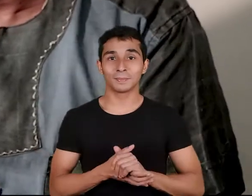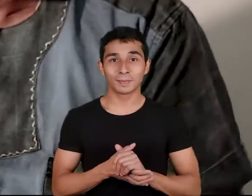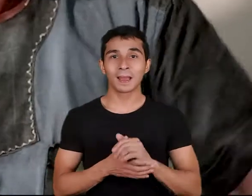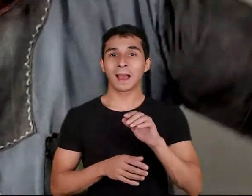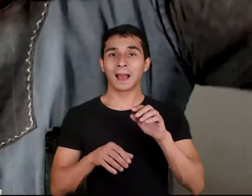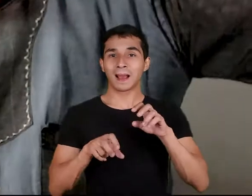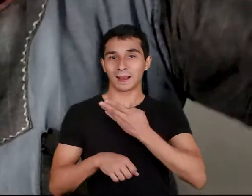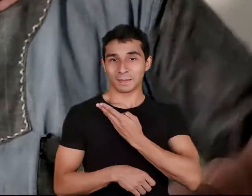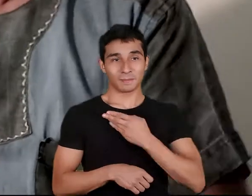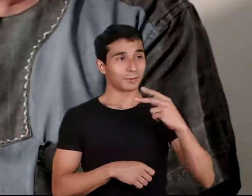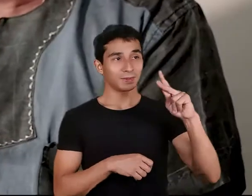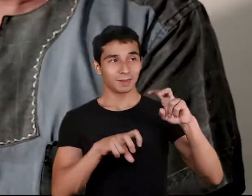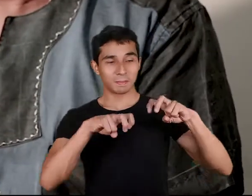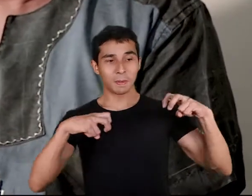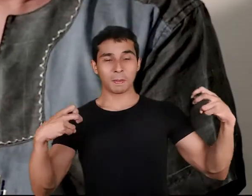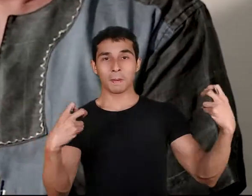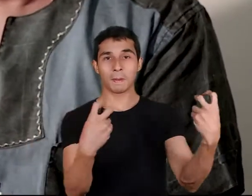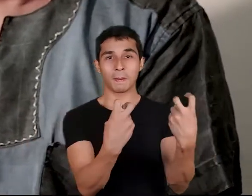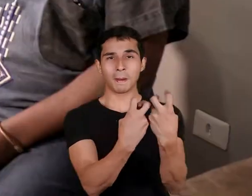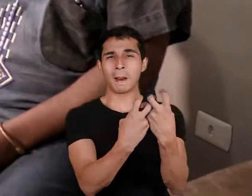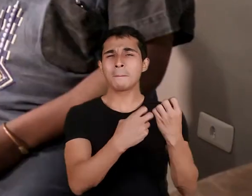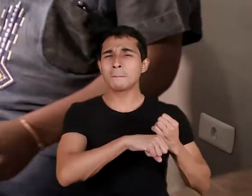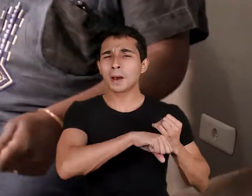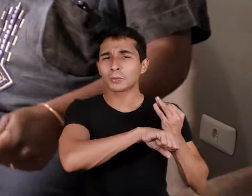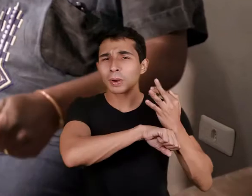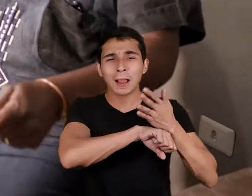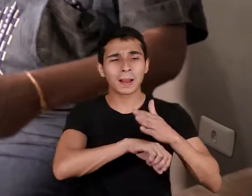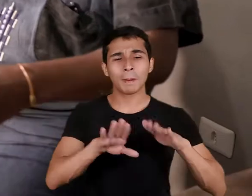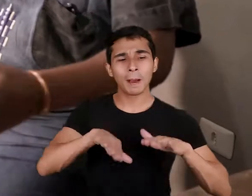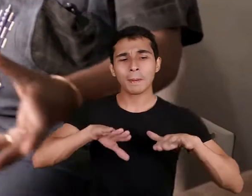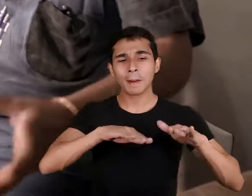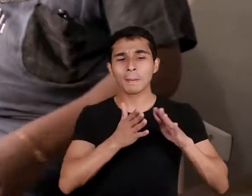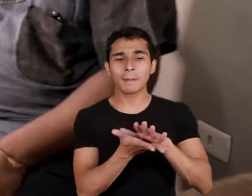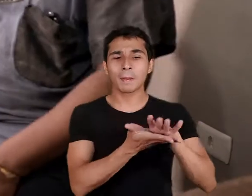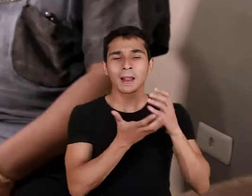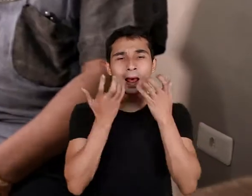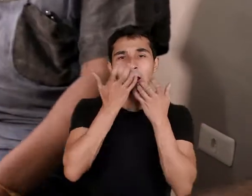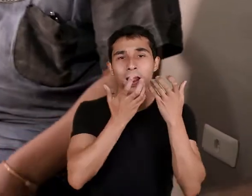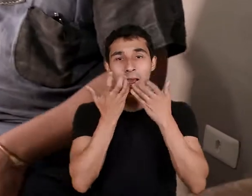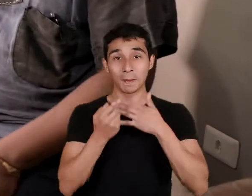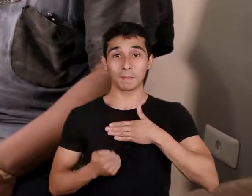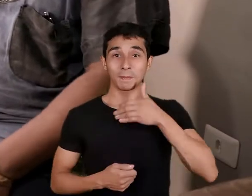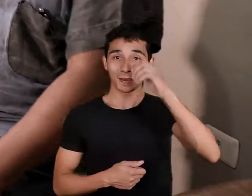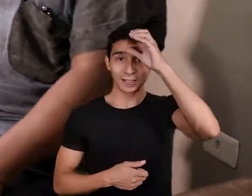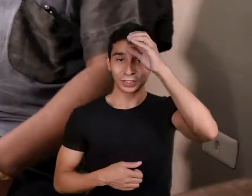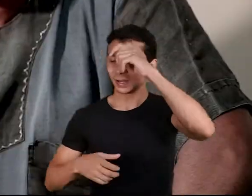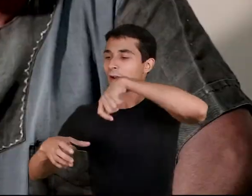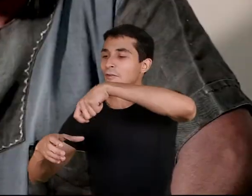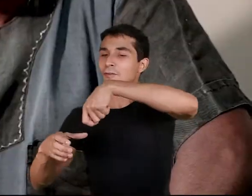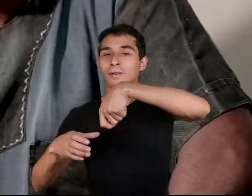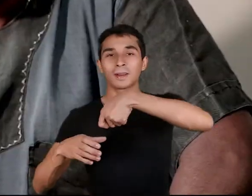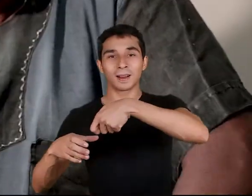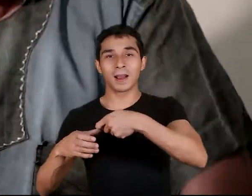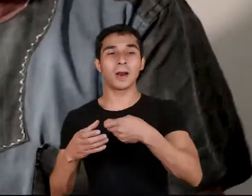até de madrugada, e a casa aqui de cima, né? Minha tia no fogão lá fazendo uma canja para eles. Esse